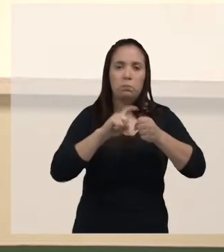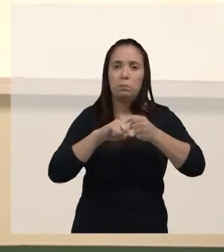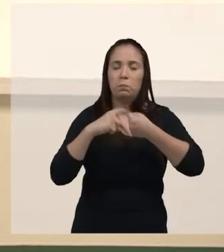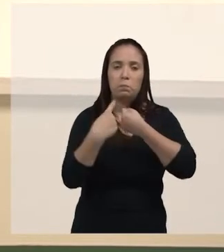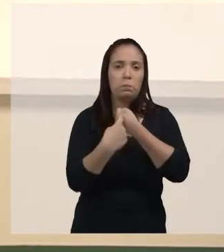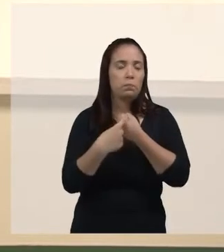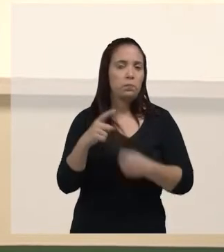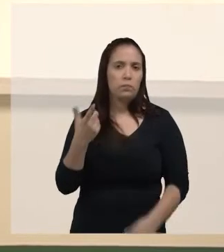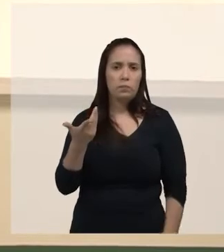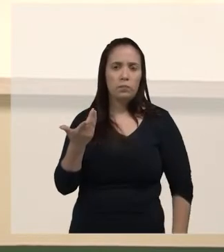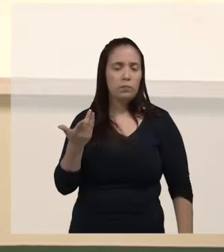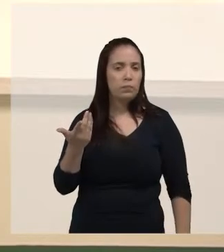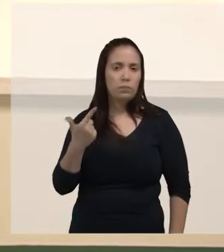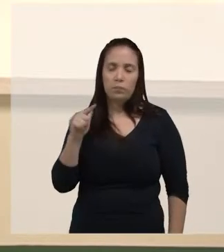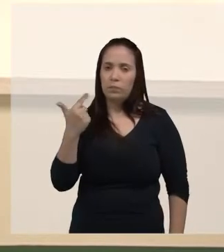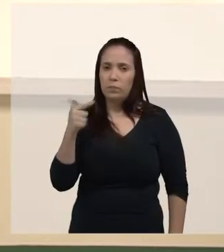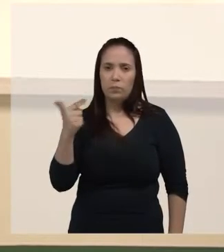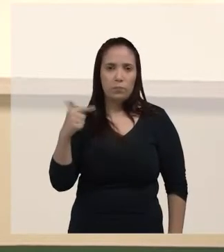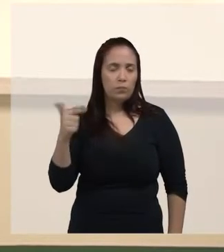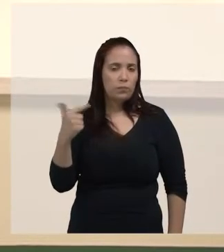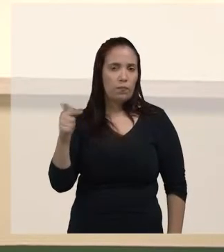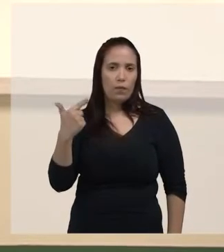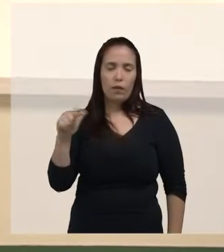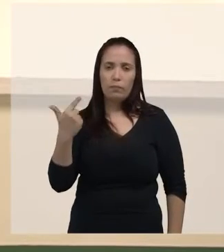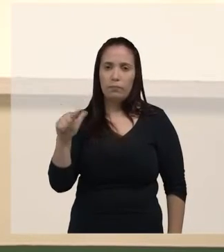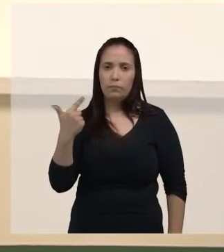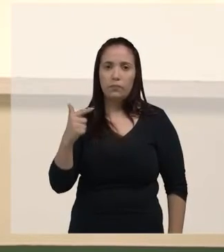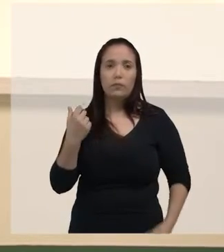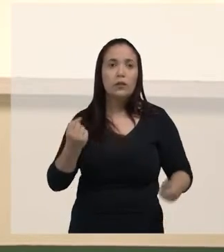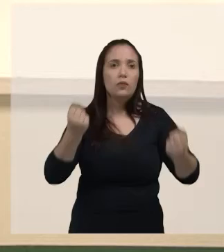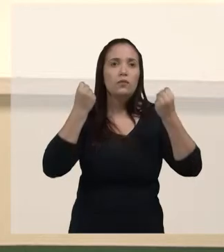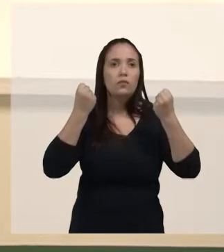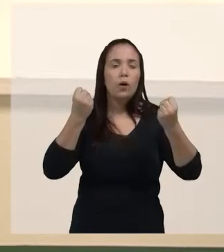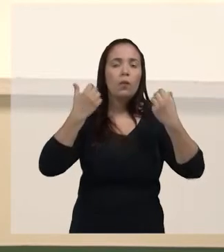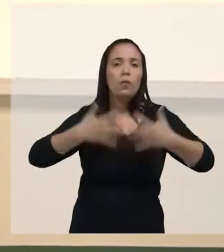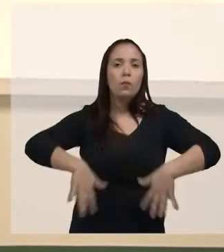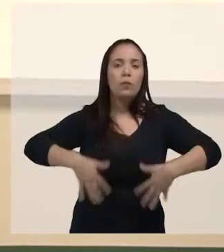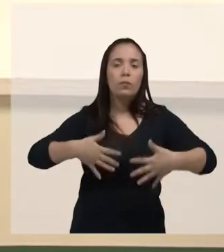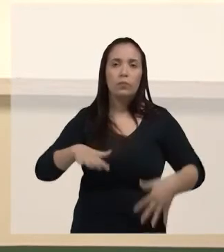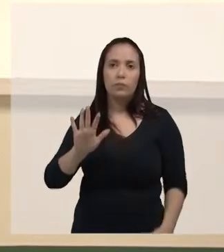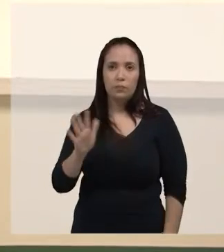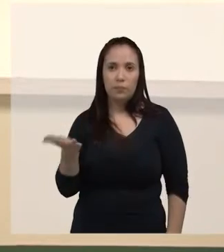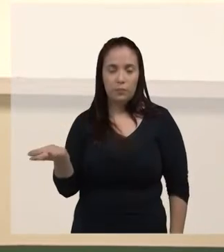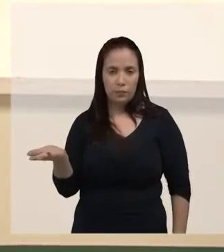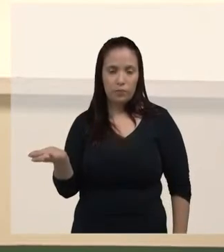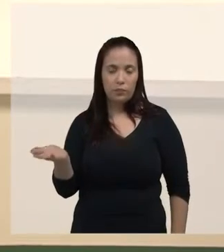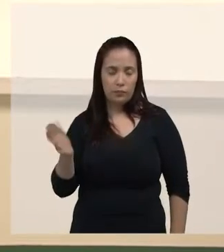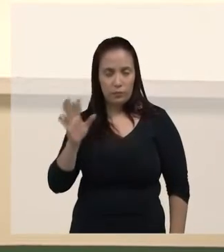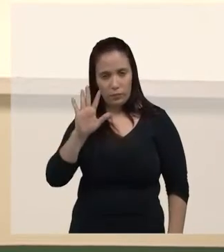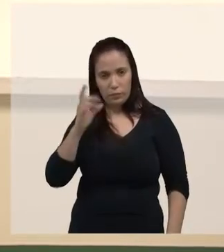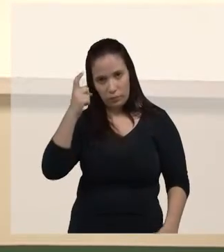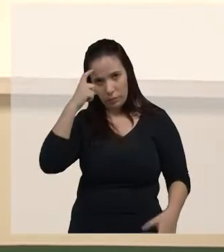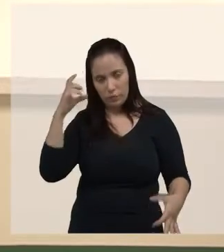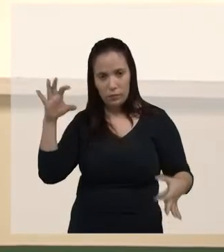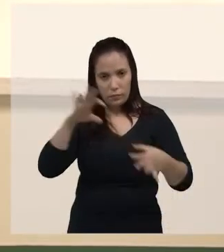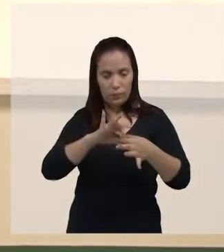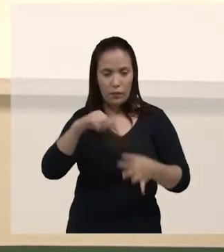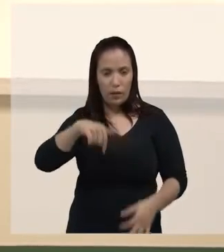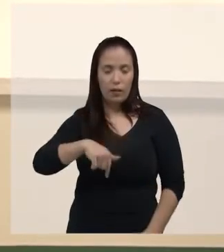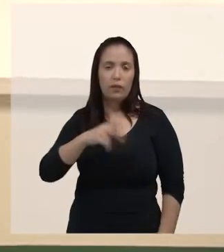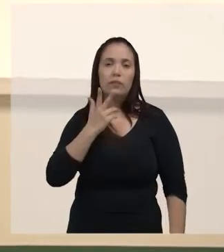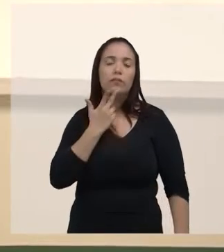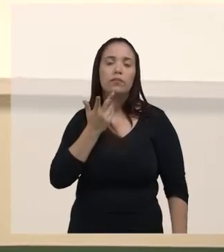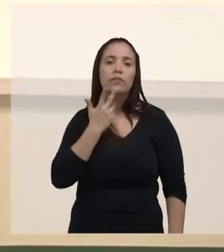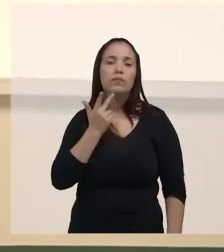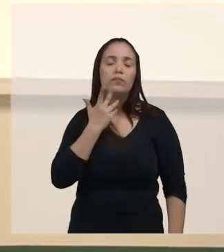isso? No lugar dele não tem. Ele não tem palanques fortes regionalmente. Pronto, então vamos lá. Eu vou voltar aqui para o Ceará.